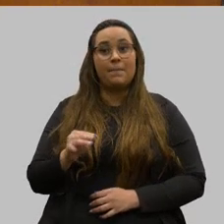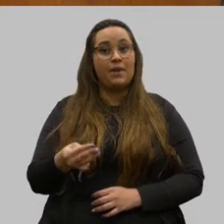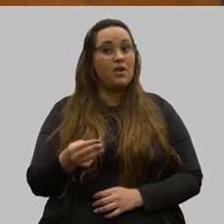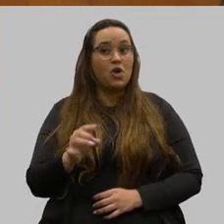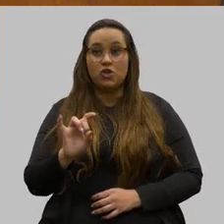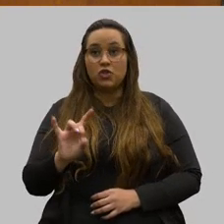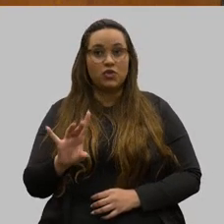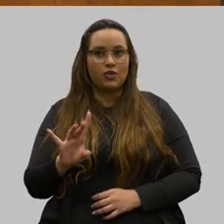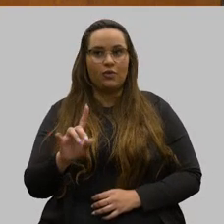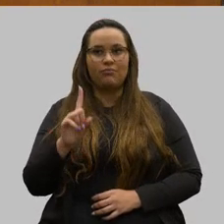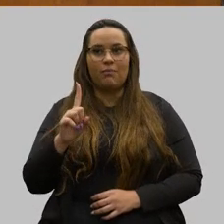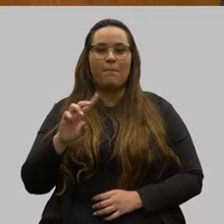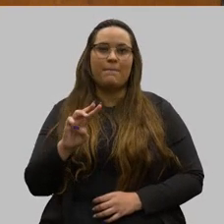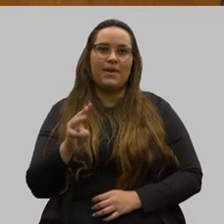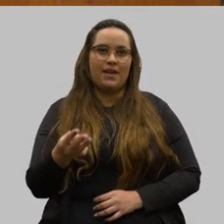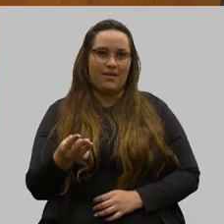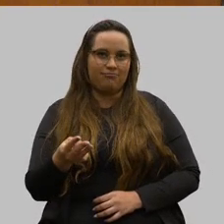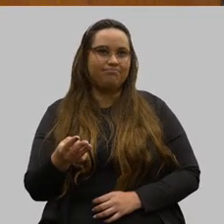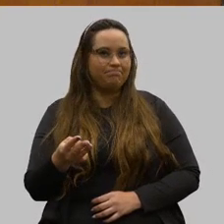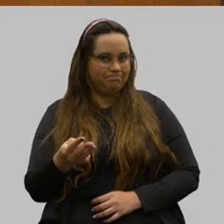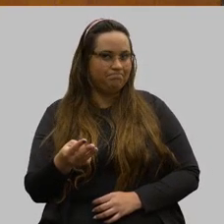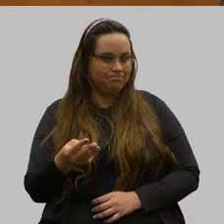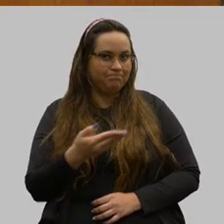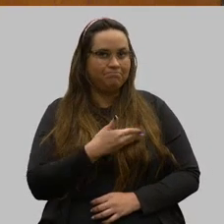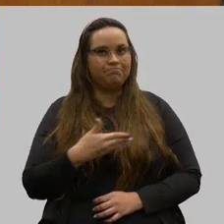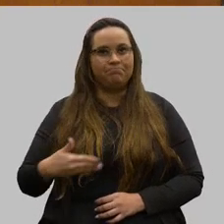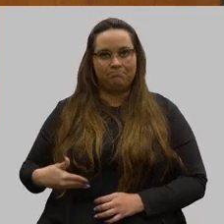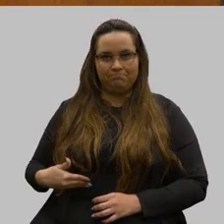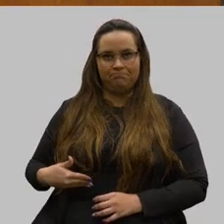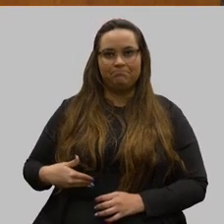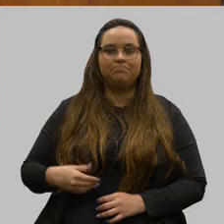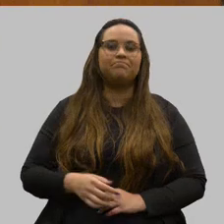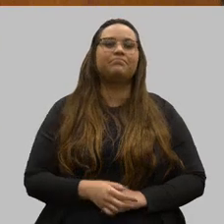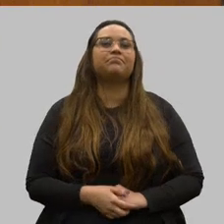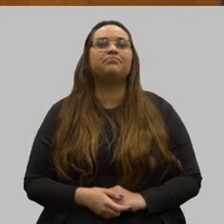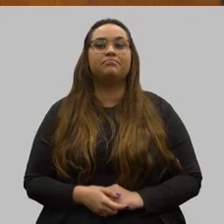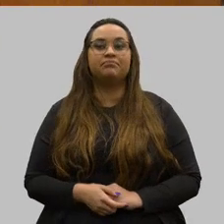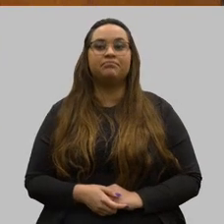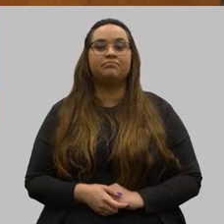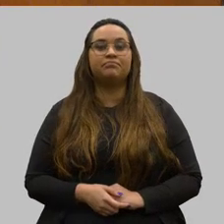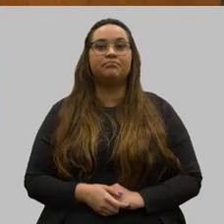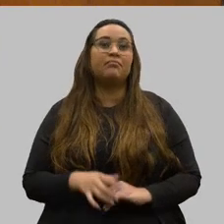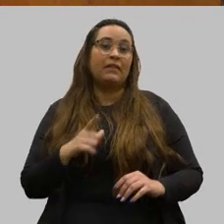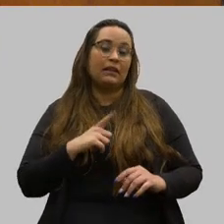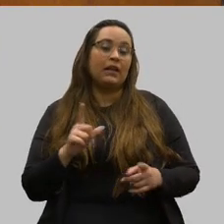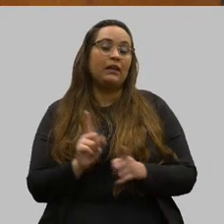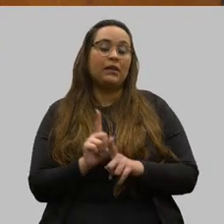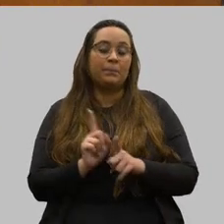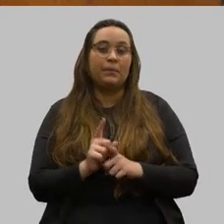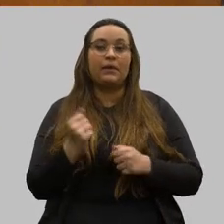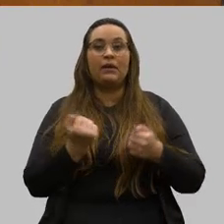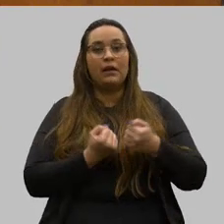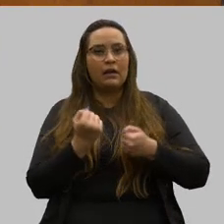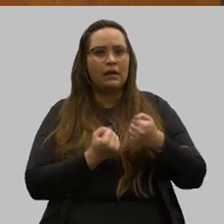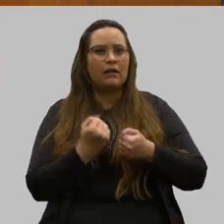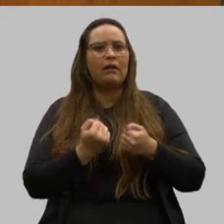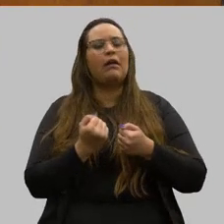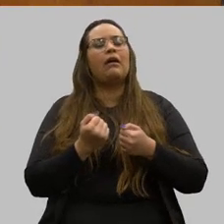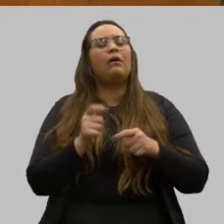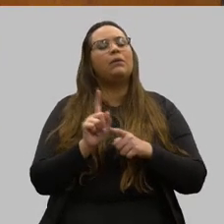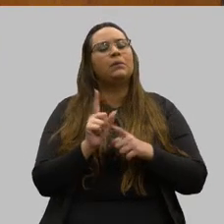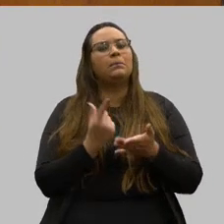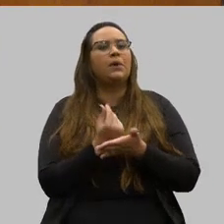1.270 e orgânico ou seja né do tesouro do Estado porque temos viaturas estão outras outras aquisições